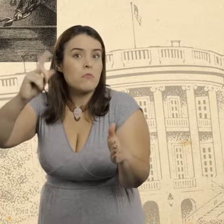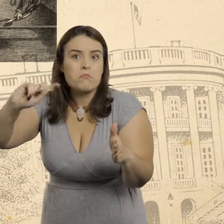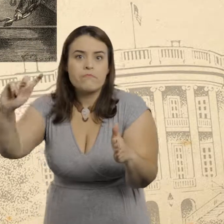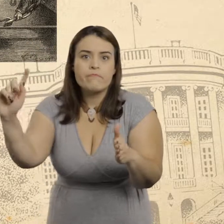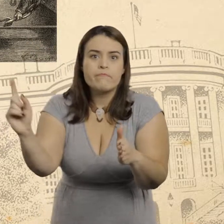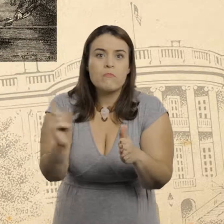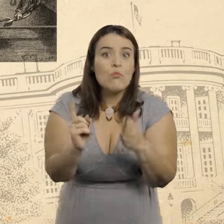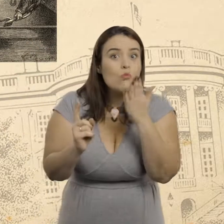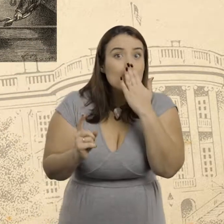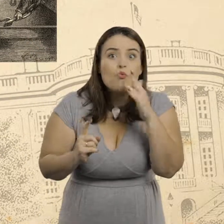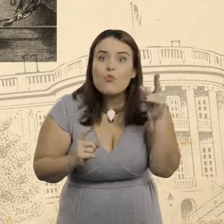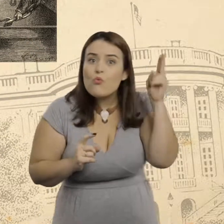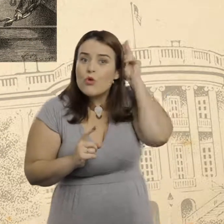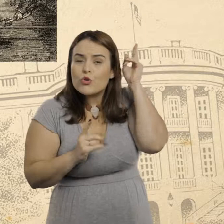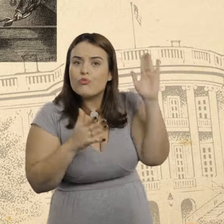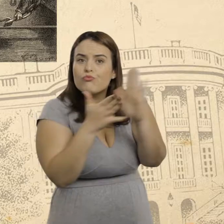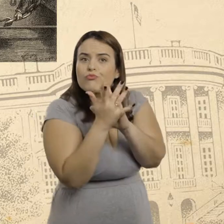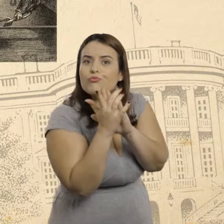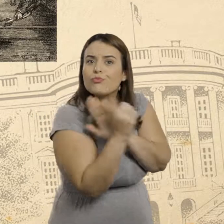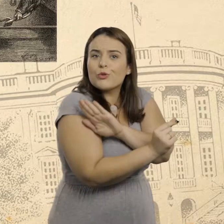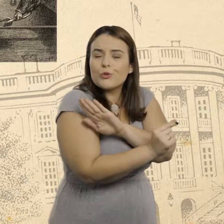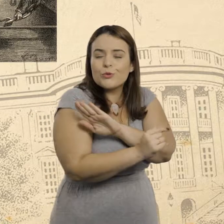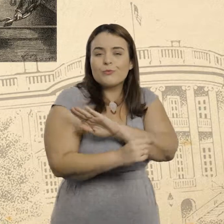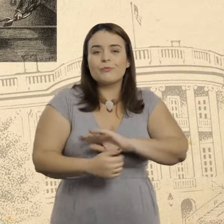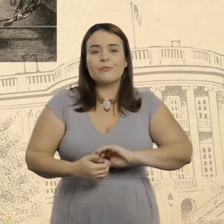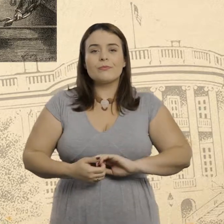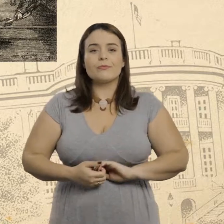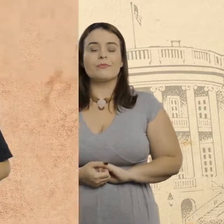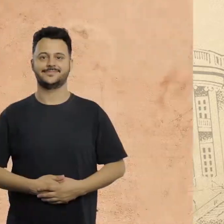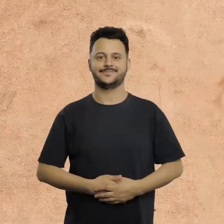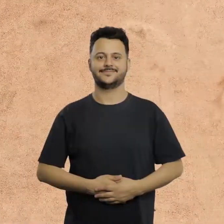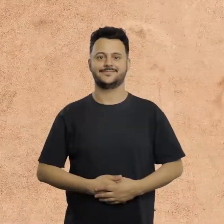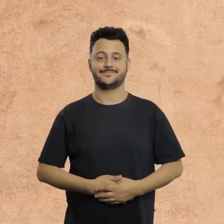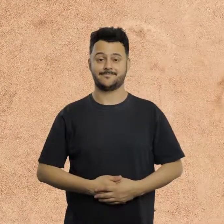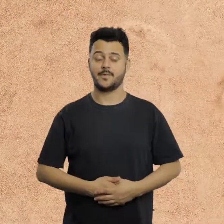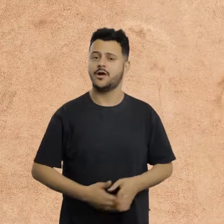barulho. Os índios fugiram dos policiais.